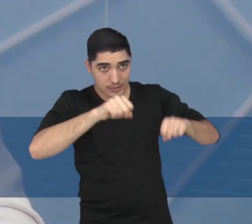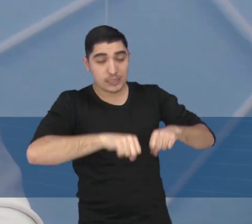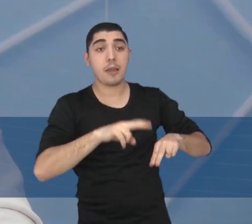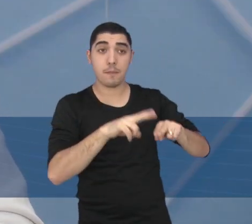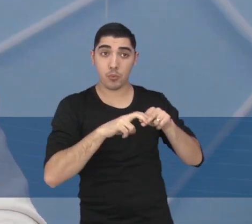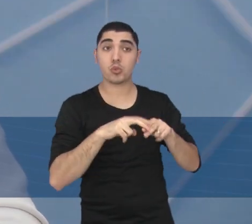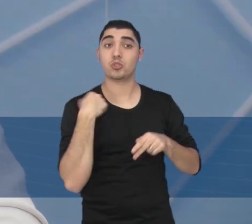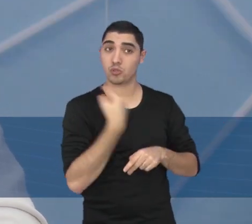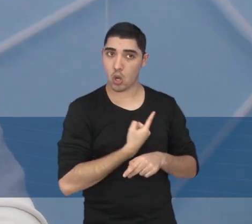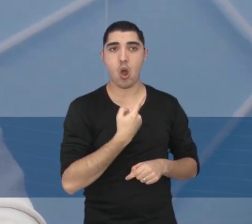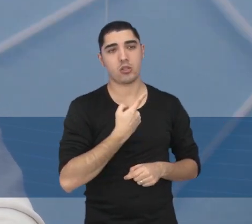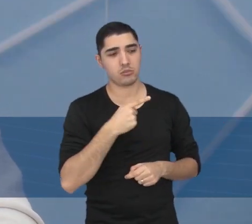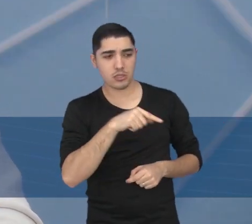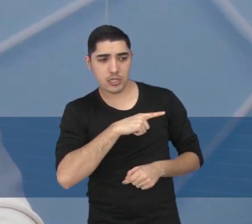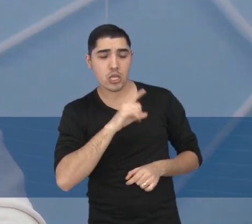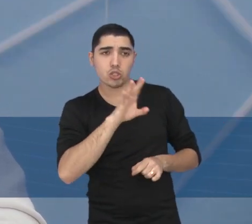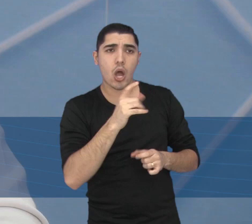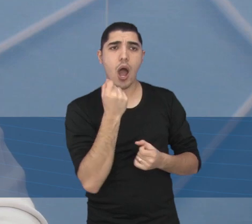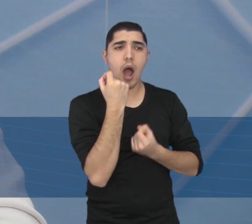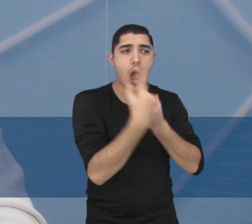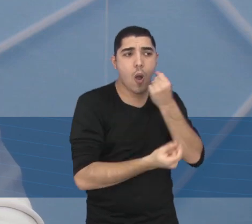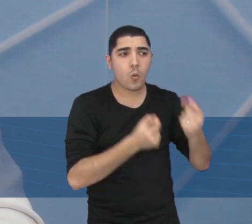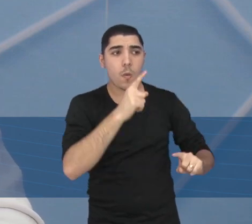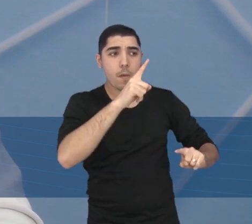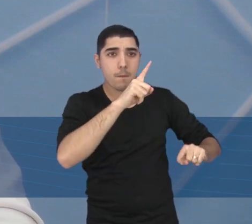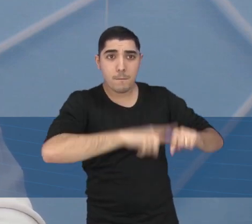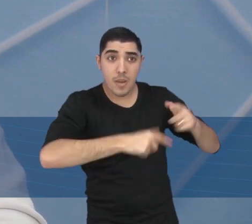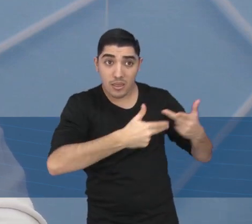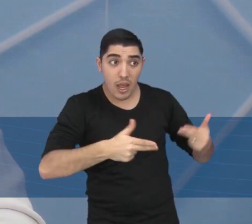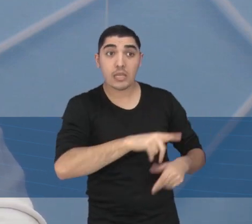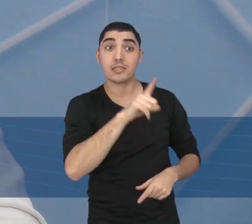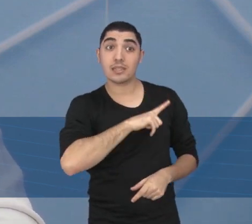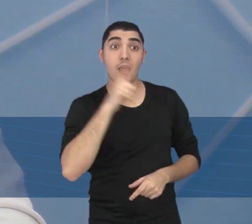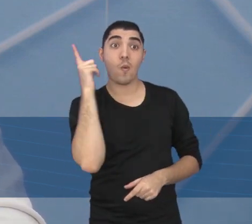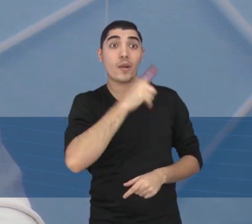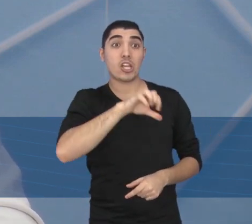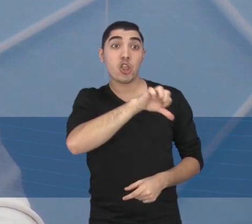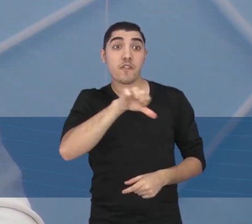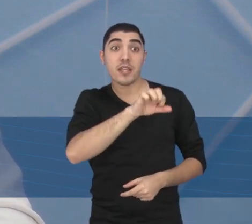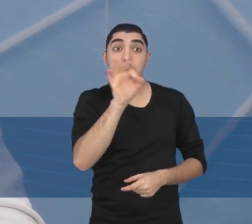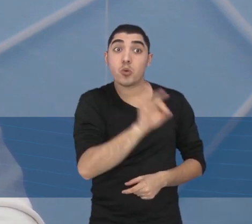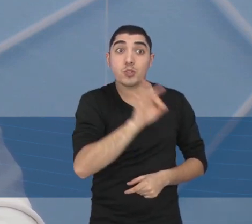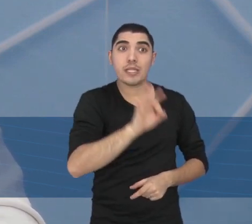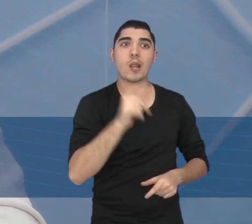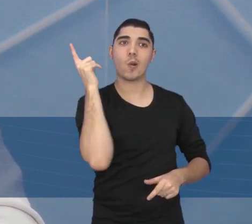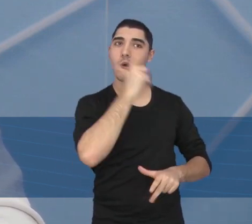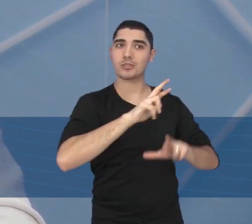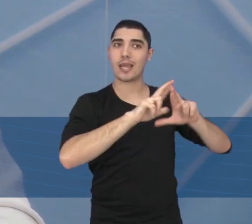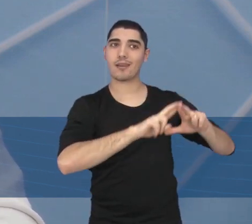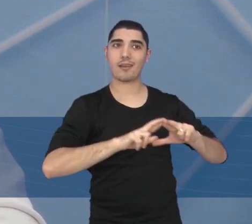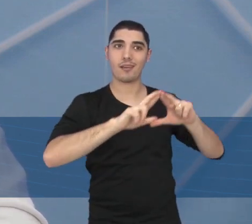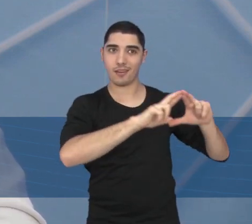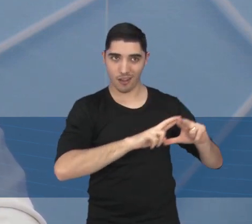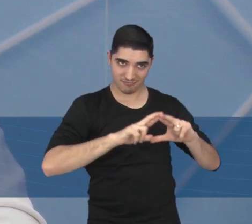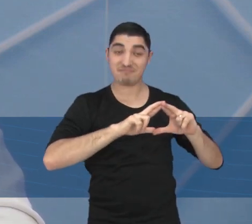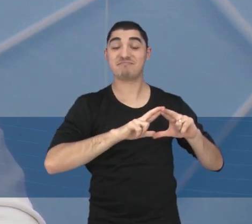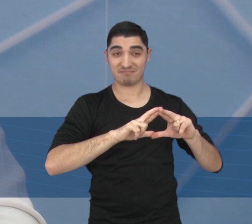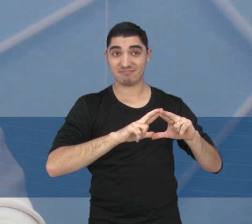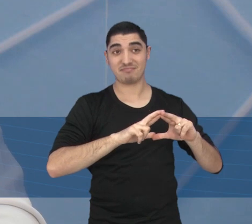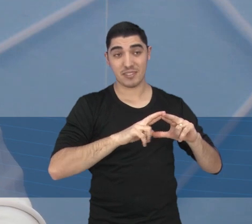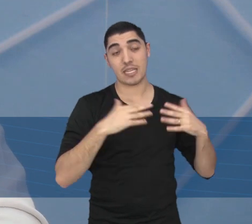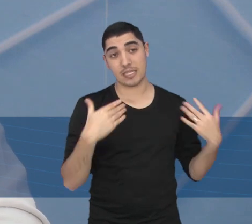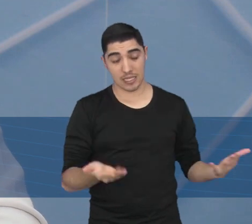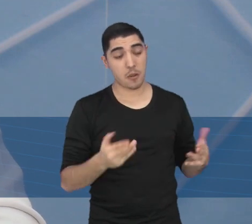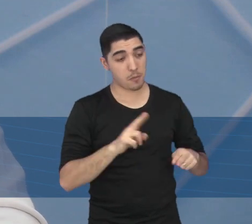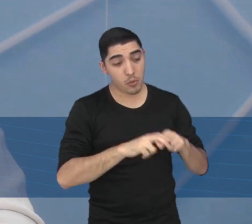índice de reciclabilidade é bem alto, tem algumas contas, dependendo do tipo de equipamento, chega até 99% de reciclabilidade, e quando não é possível reciclar, a gente tem enviado